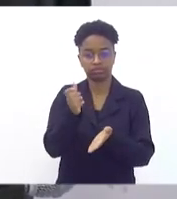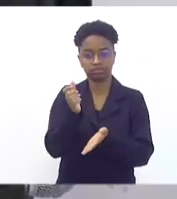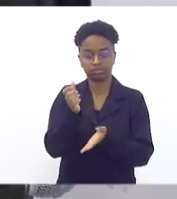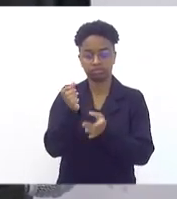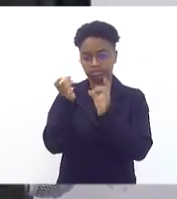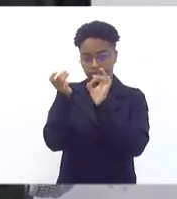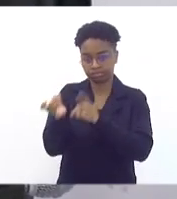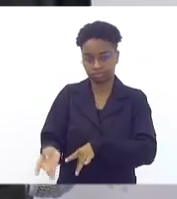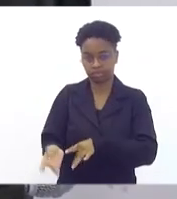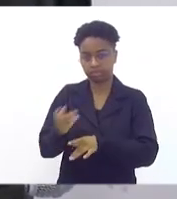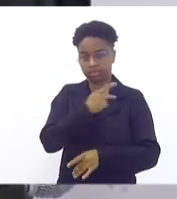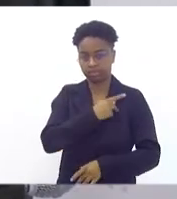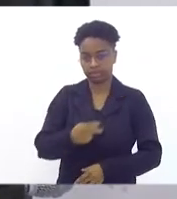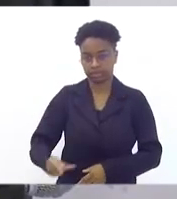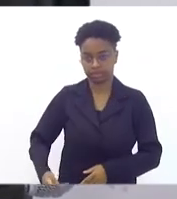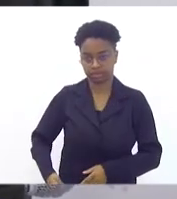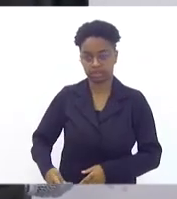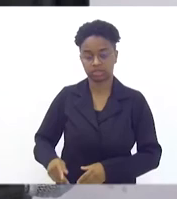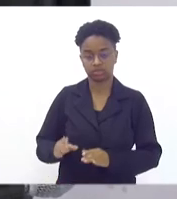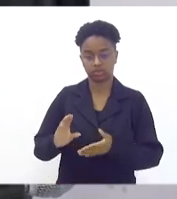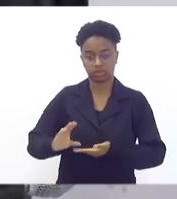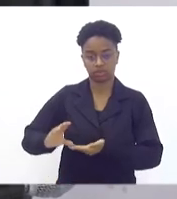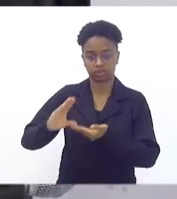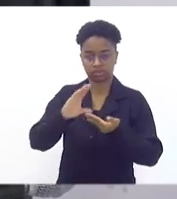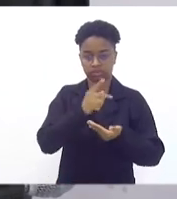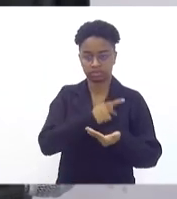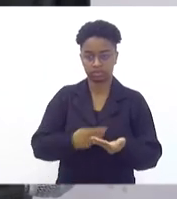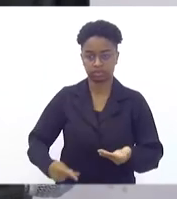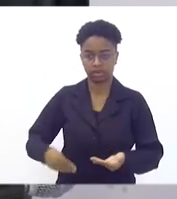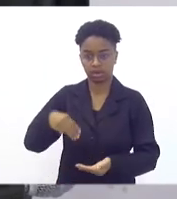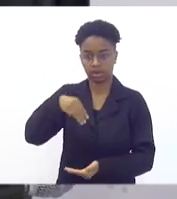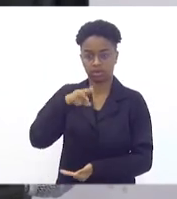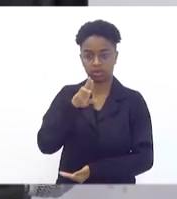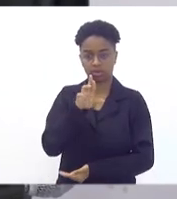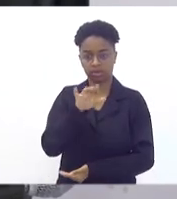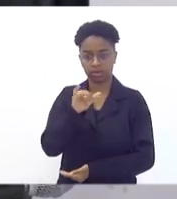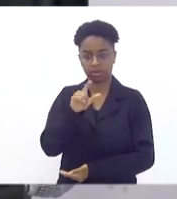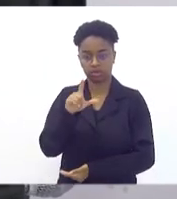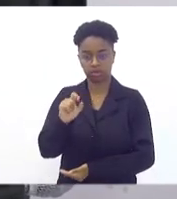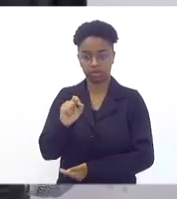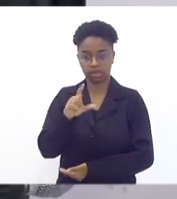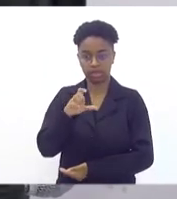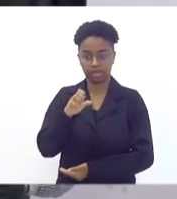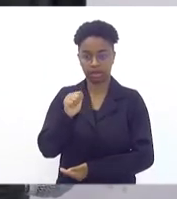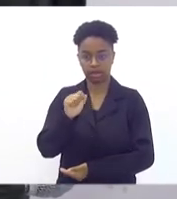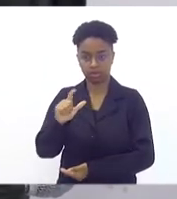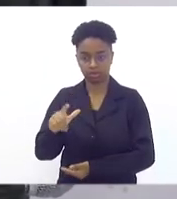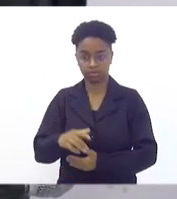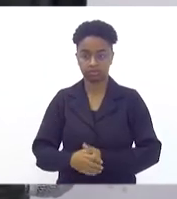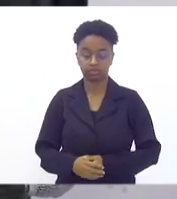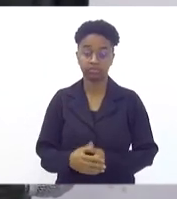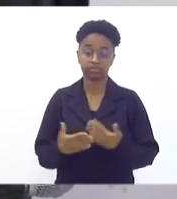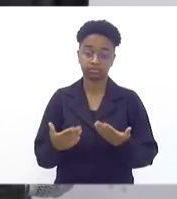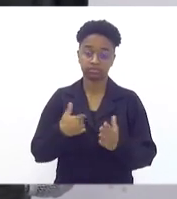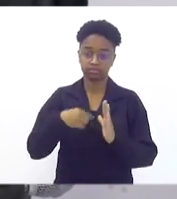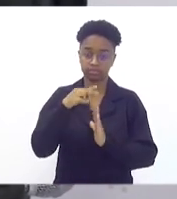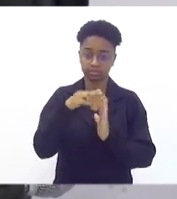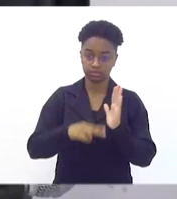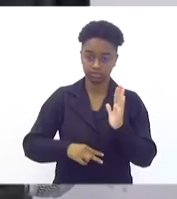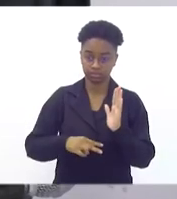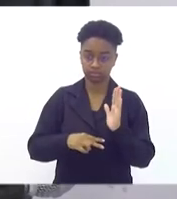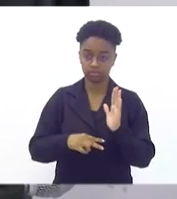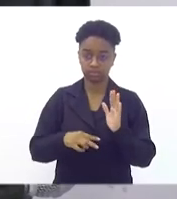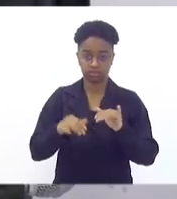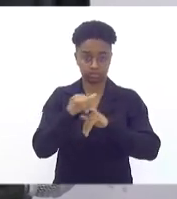da Lavra do Conselheiro Presidente Murilo Leal eu tendo lido aqui